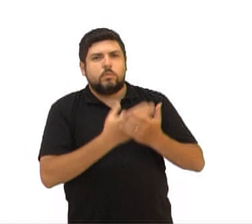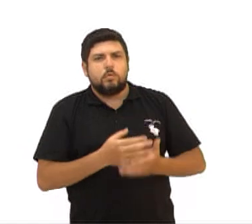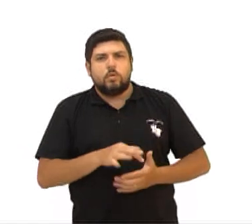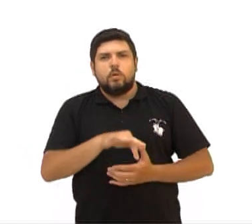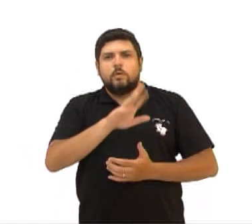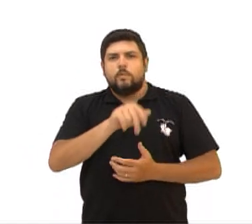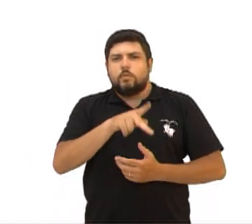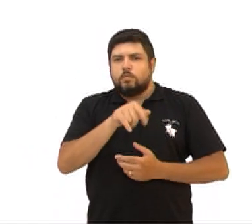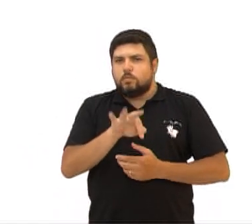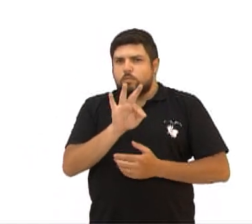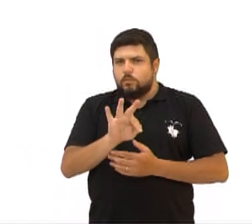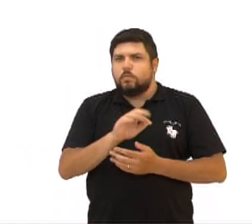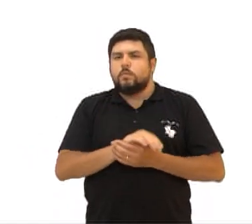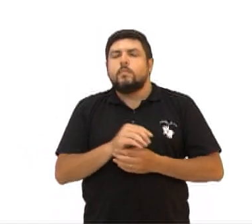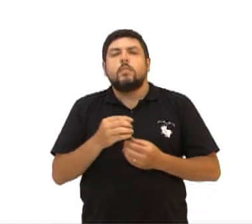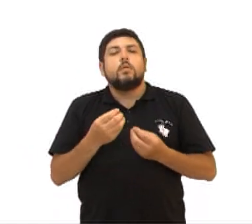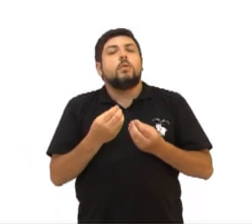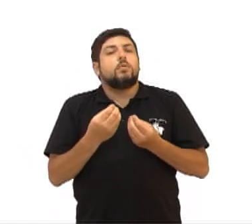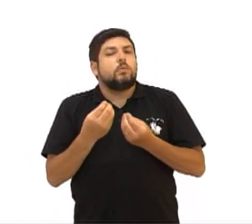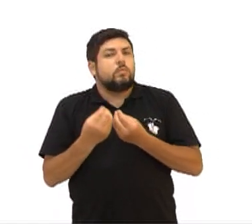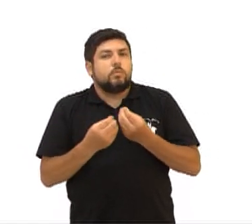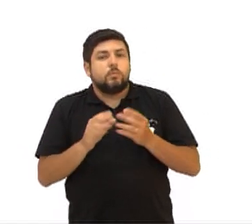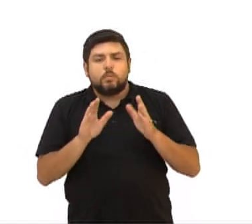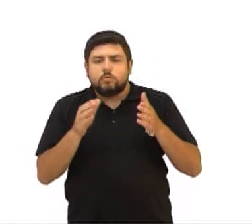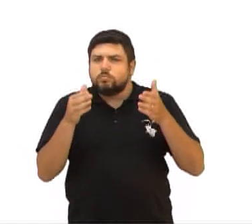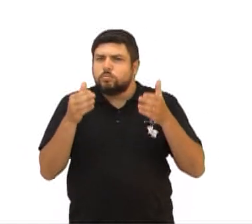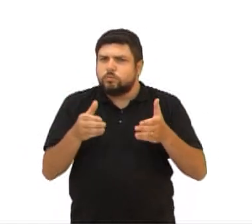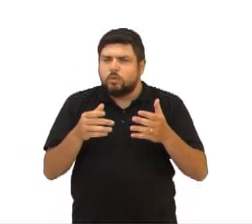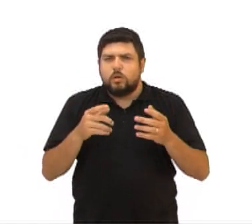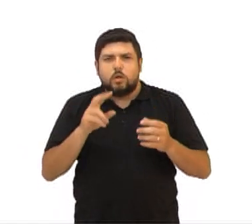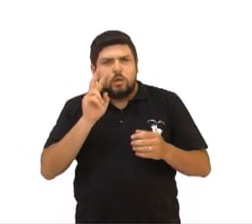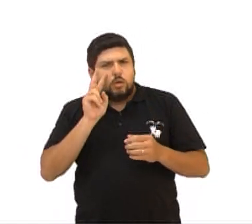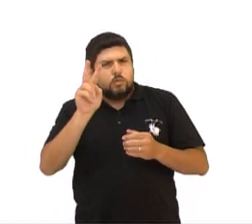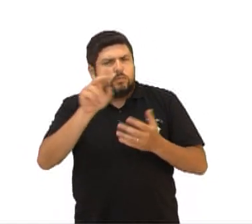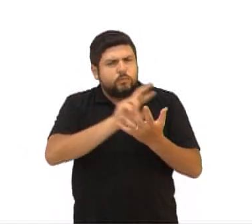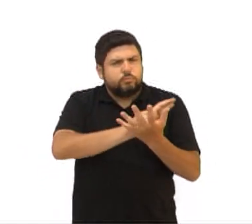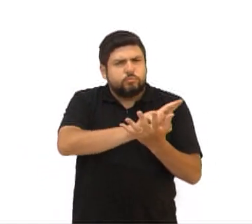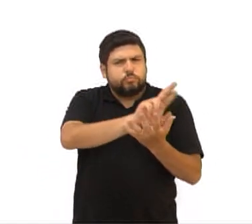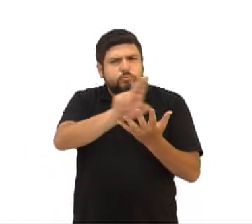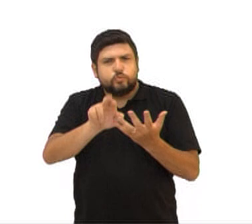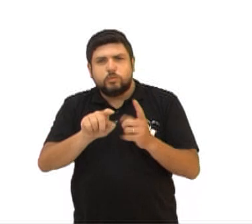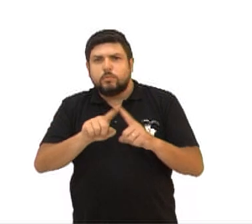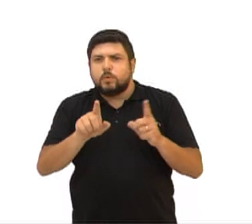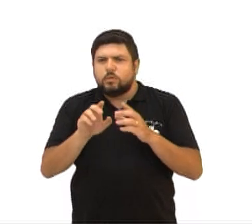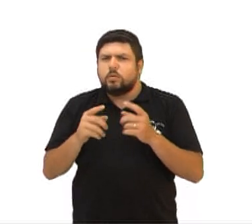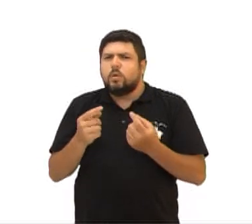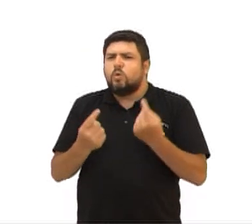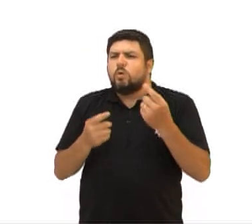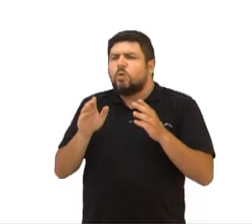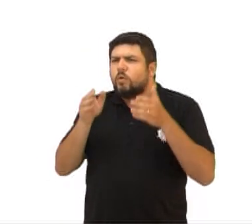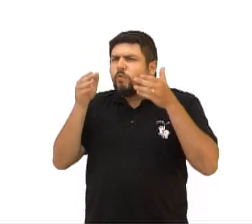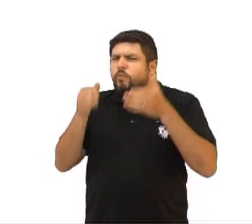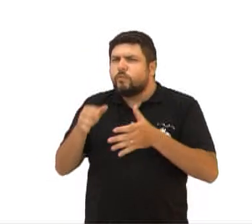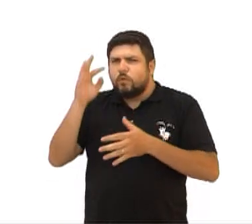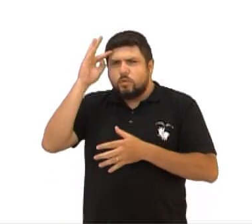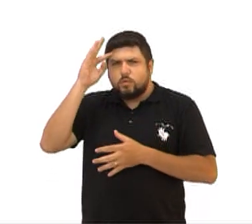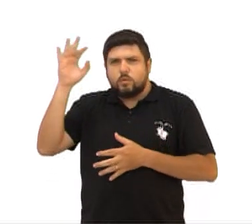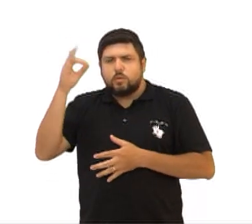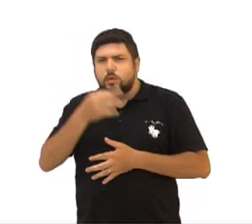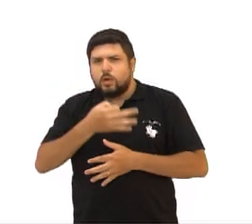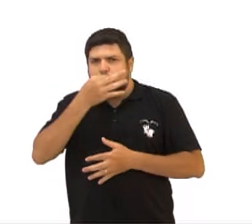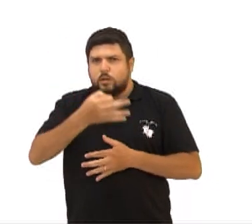sinônimos, tá? Então, era o foco. Nós vimos muitas coisas, mas uma delas era o foco. Qual que era o foco da teoria crítica? Opção